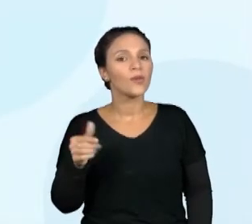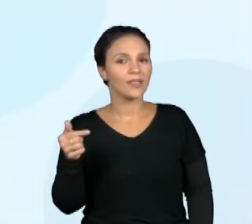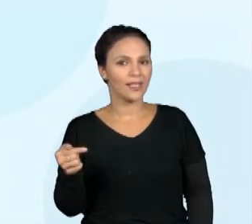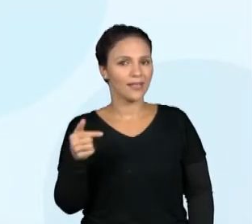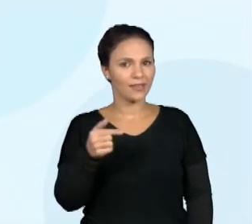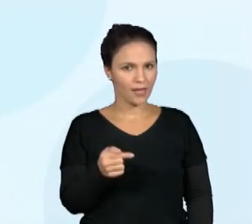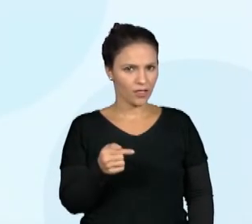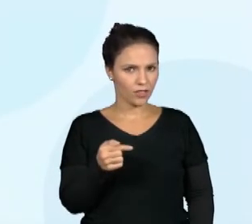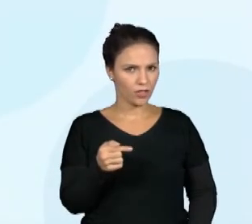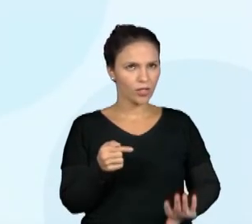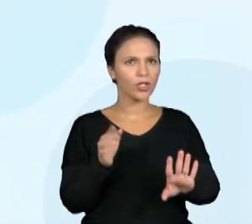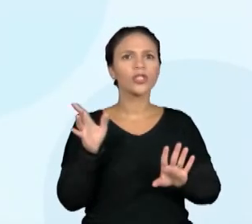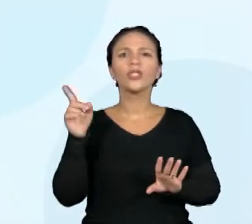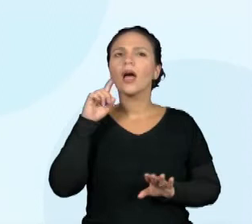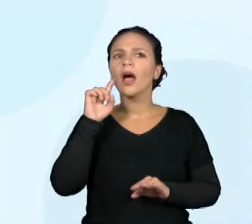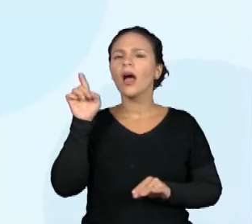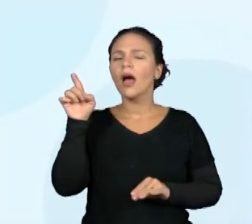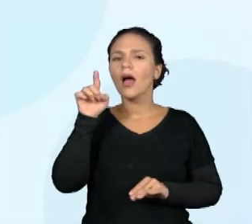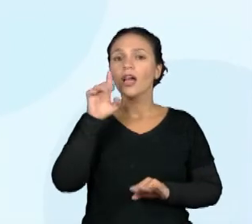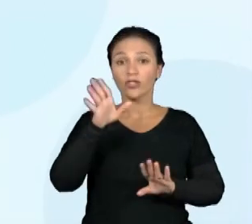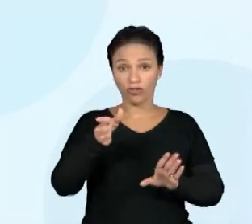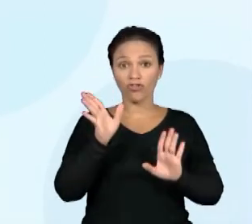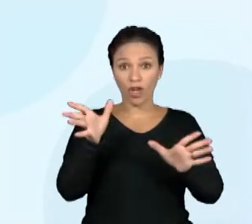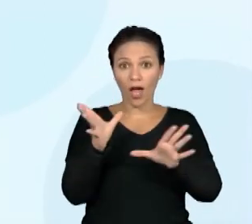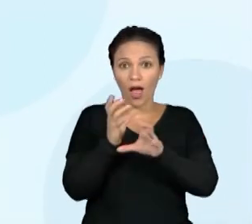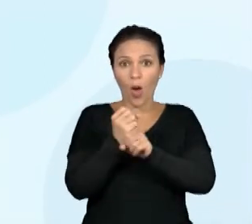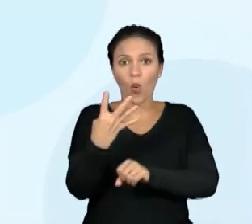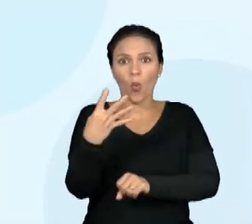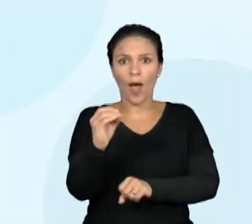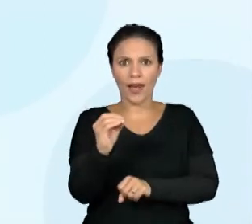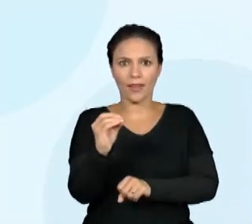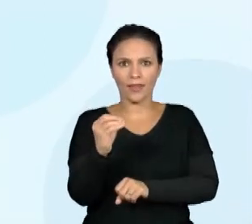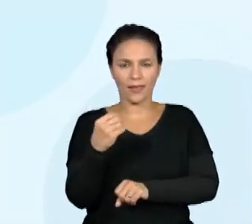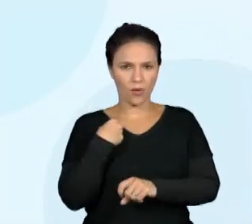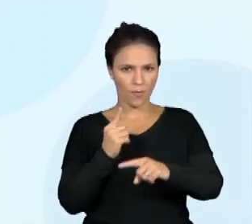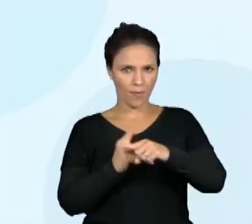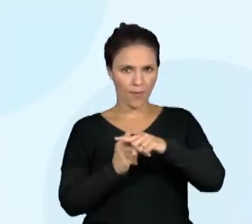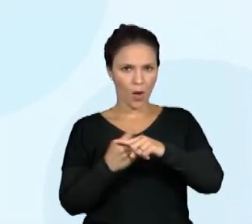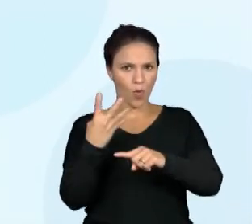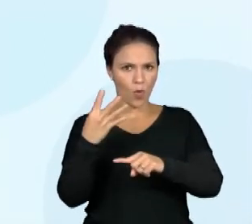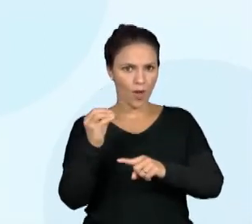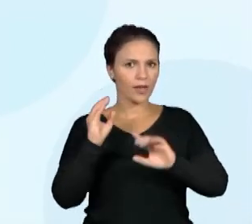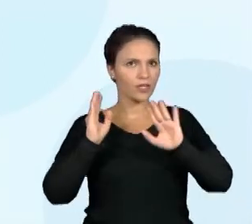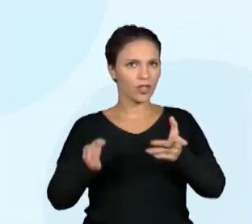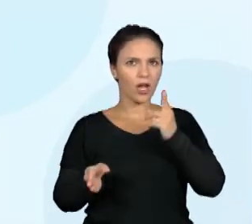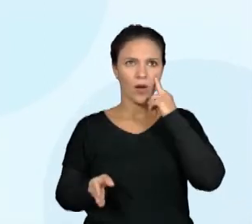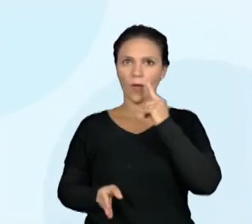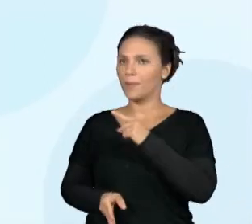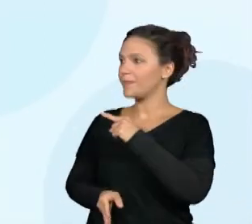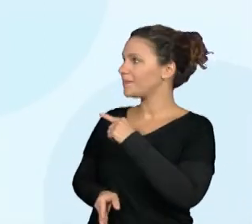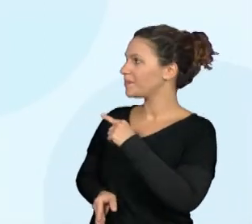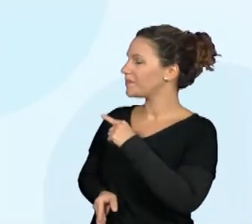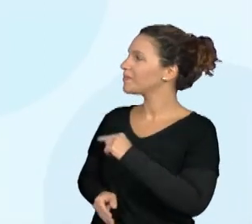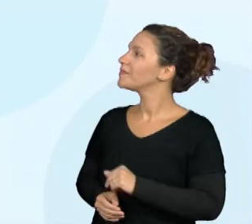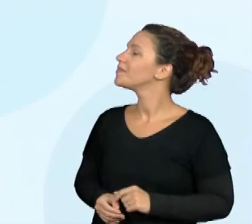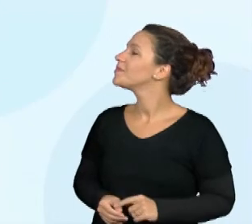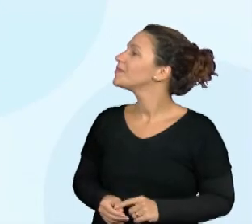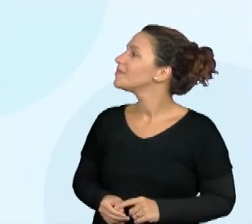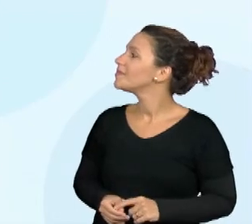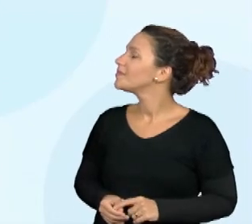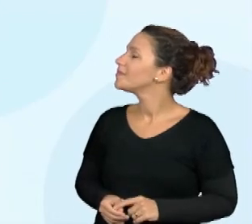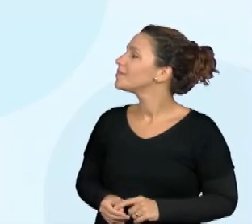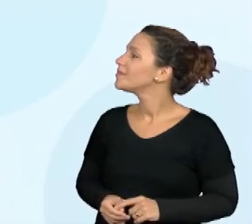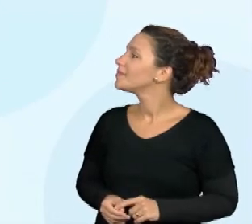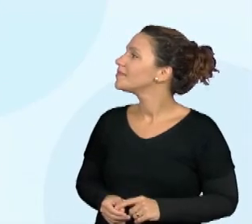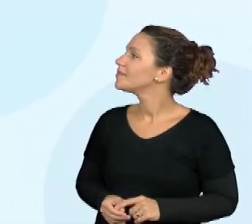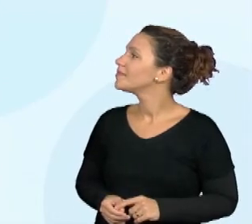77. Aí, eu já avancei 40, olha só. 10, 20,